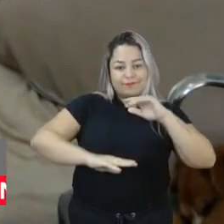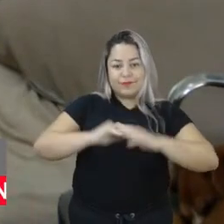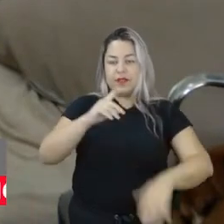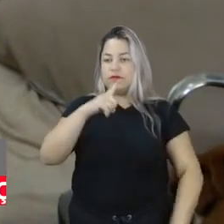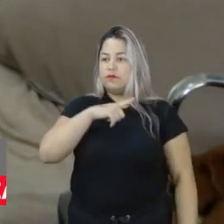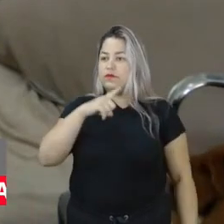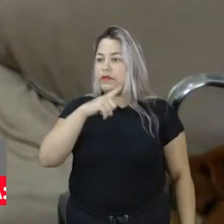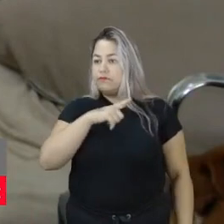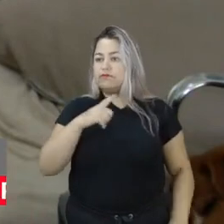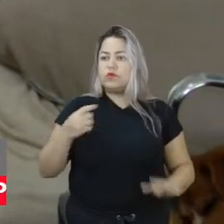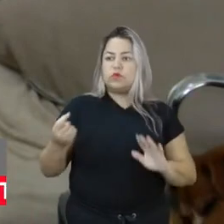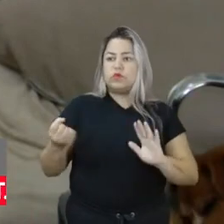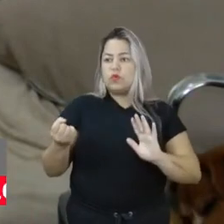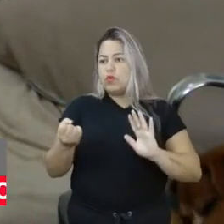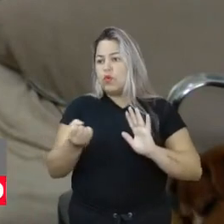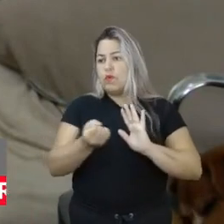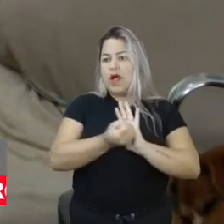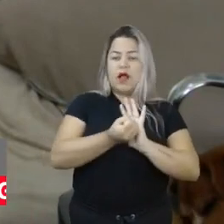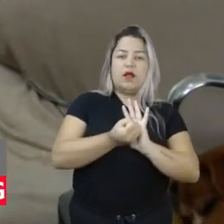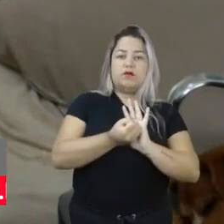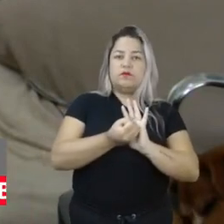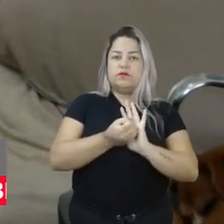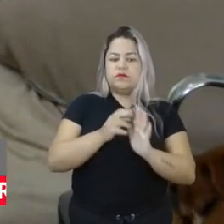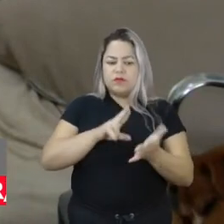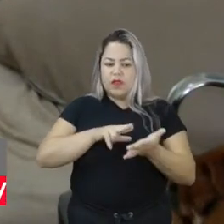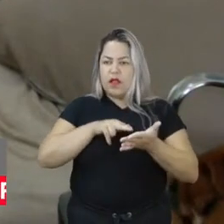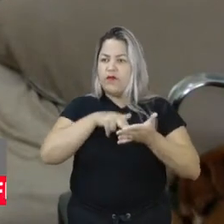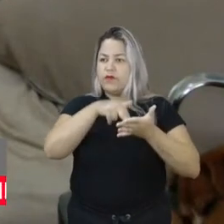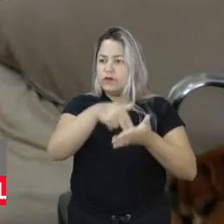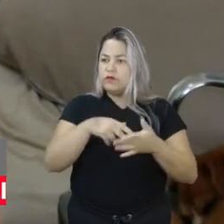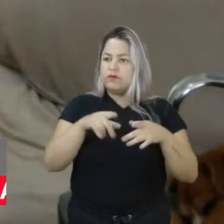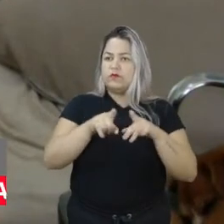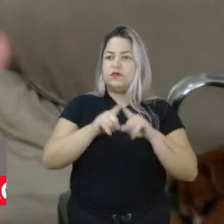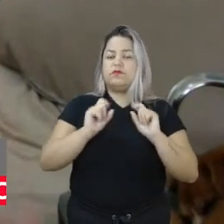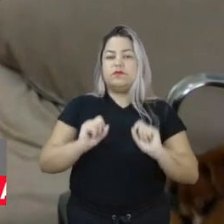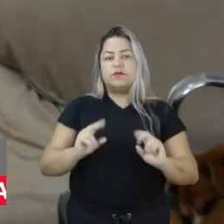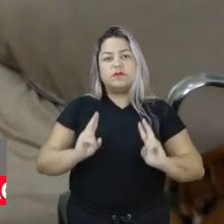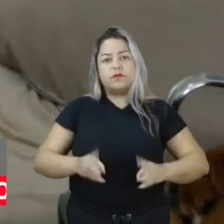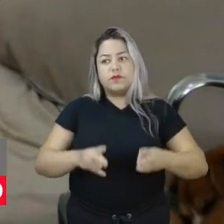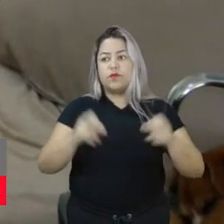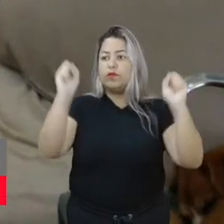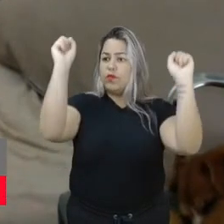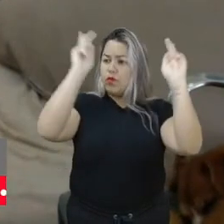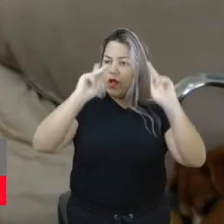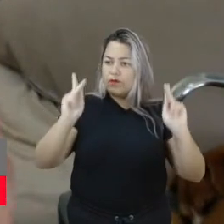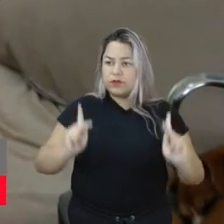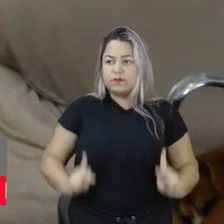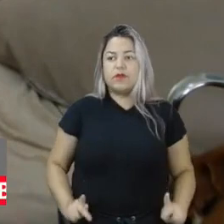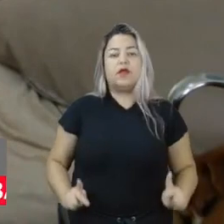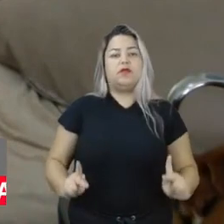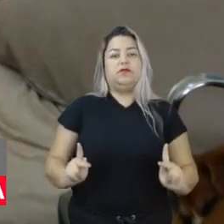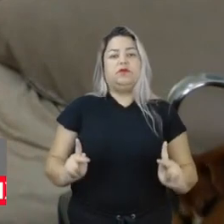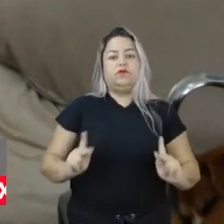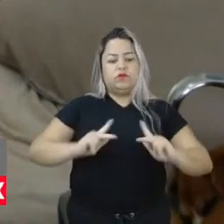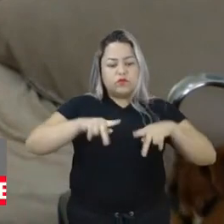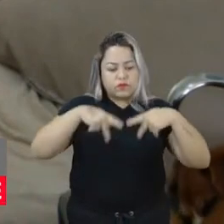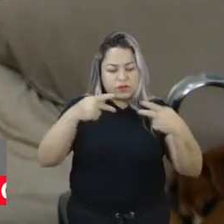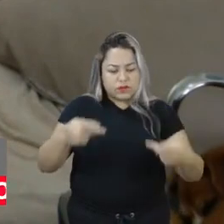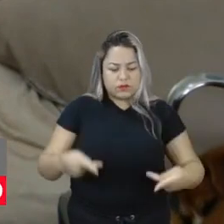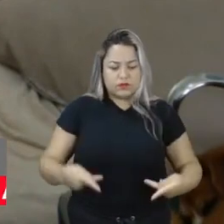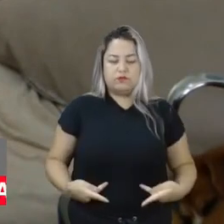tem marcado a nossa diplomacia, a firmeza de posições, mas sempre em favor da paz, sempre em favor do humanismo,